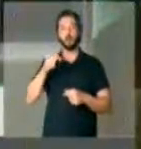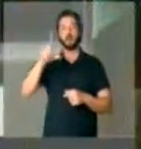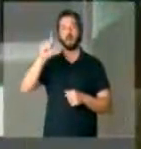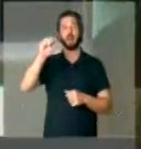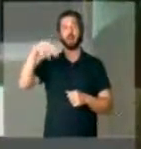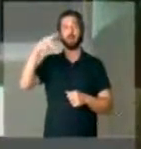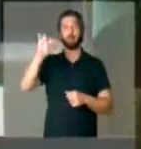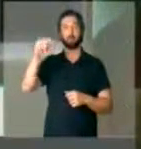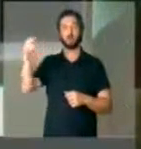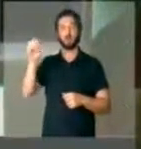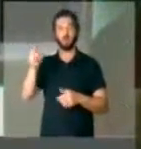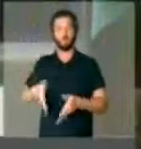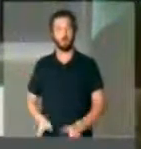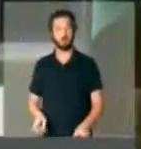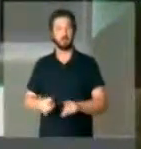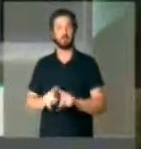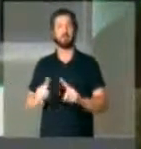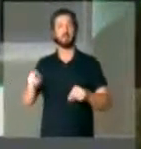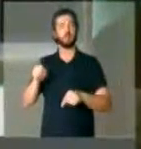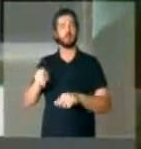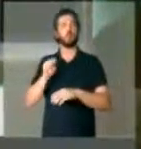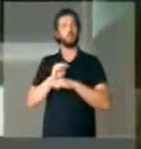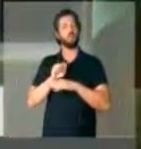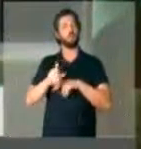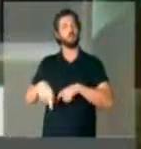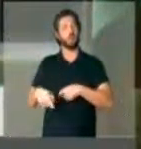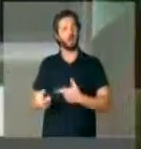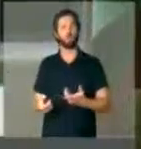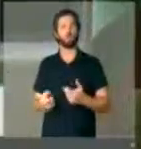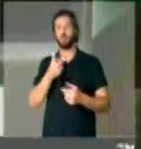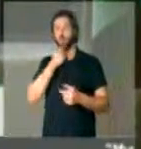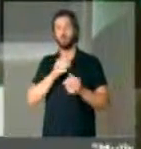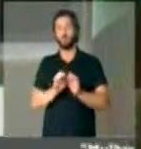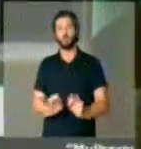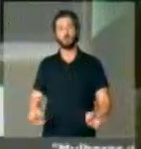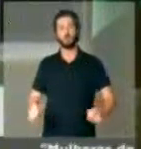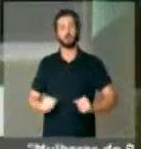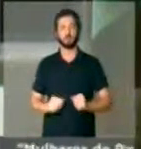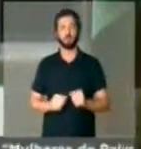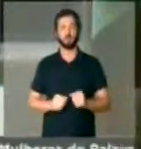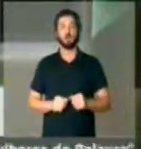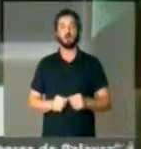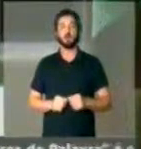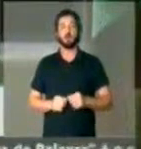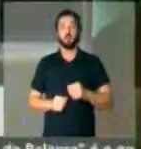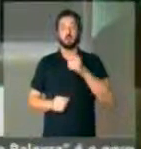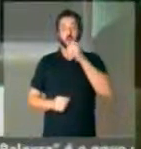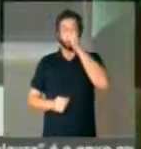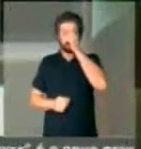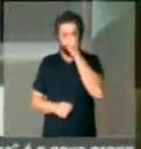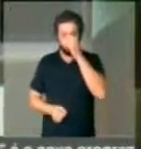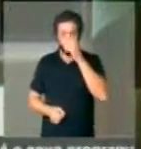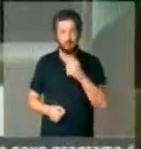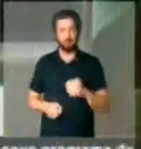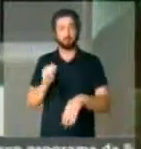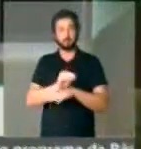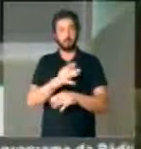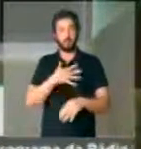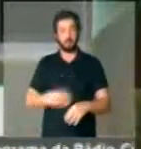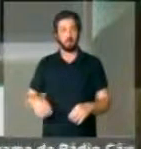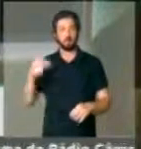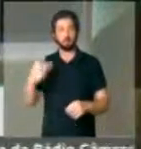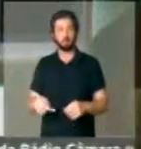ele teve um cuidado muito grande como agricultor, pessoa humilde, de cuidar dos seus filhos. São 8